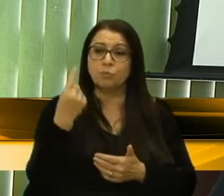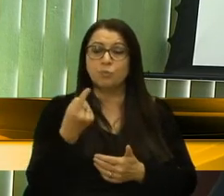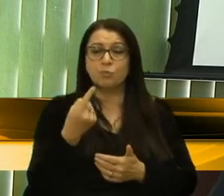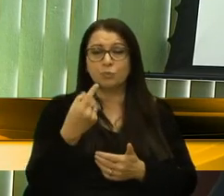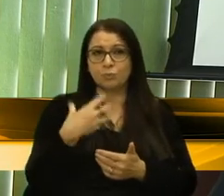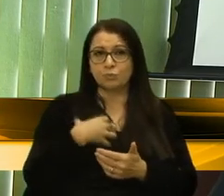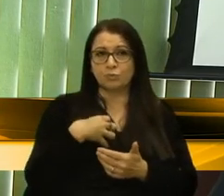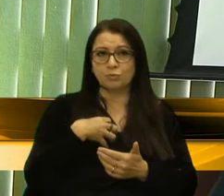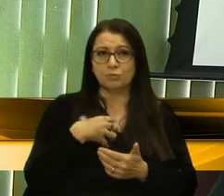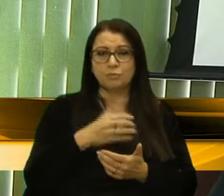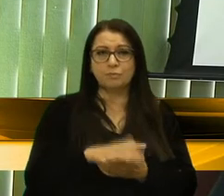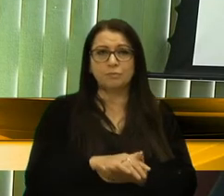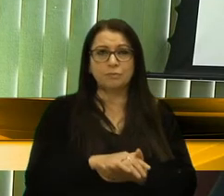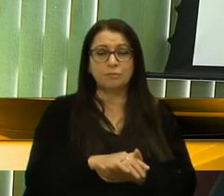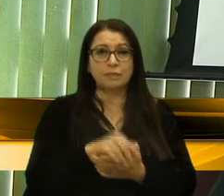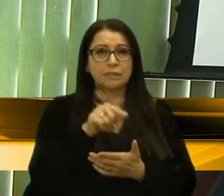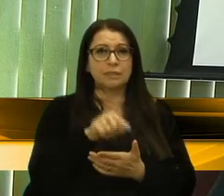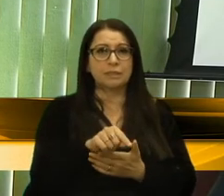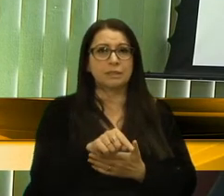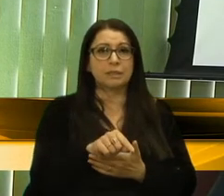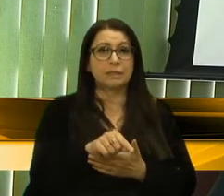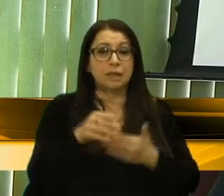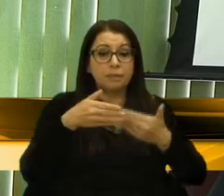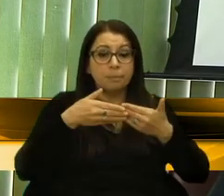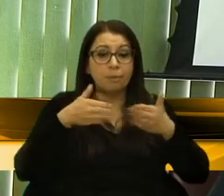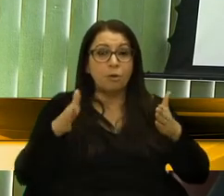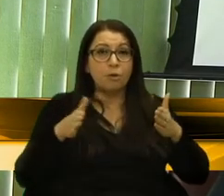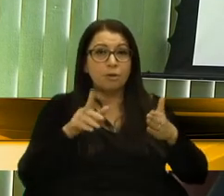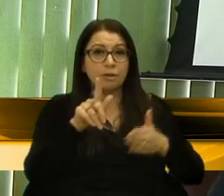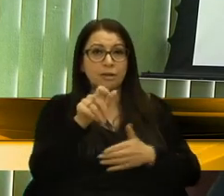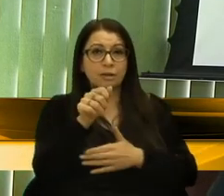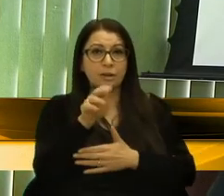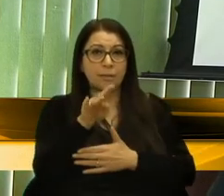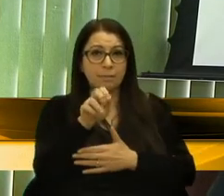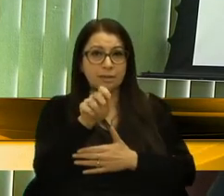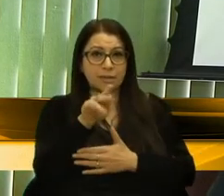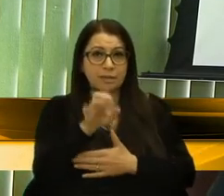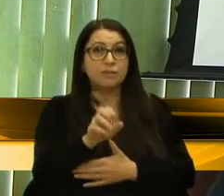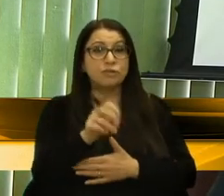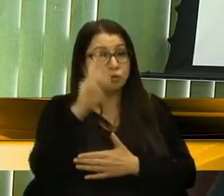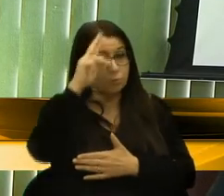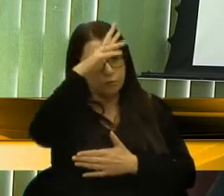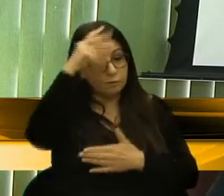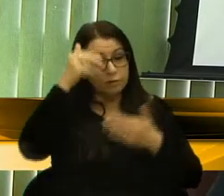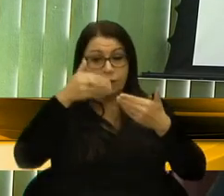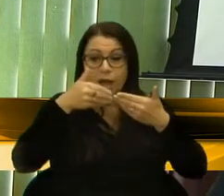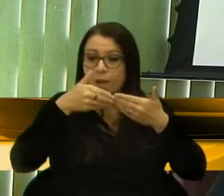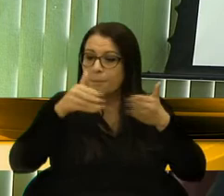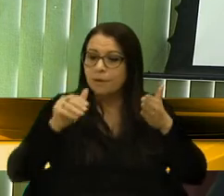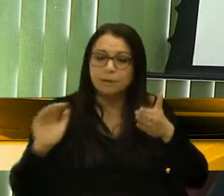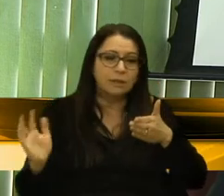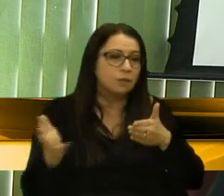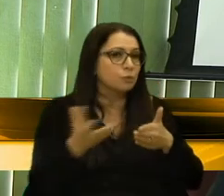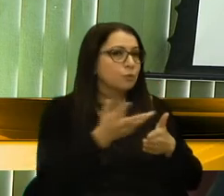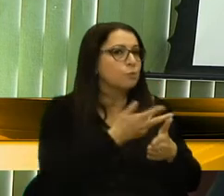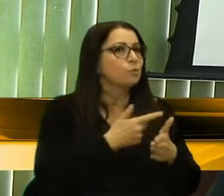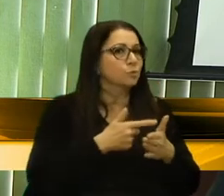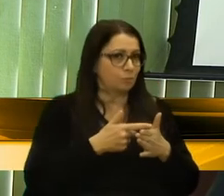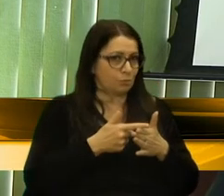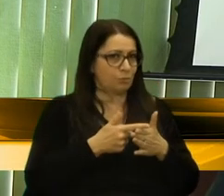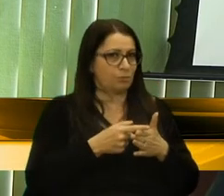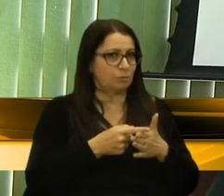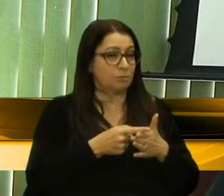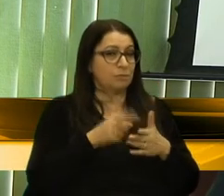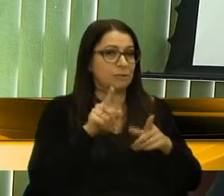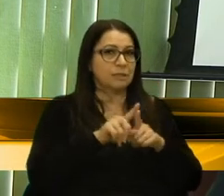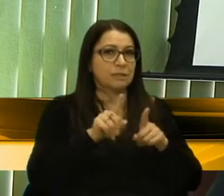formato, em que as portas do gabinete do prefeito permanecem sempre abertas a todos.